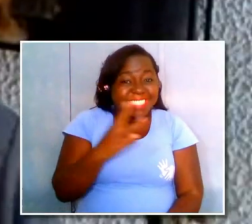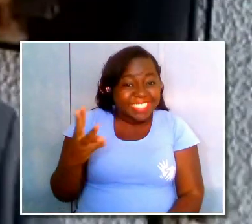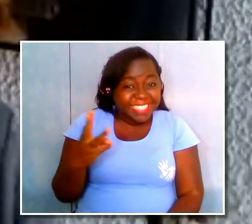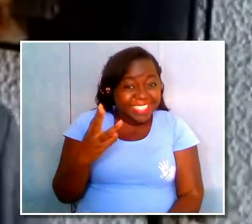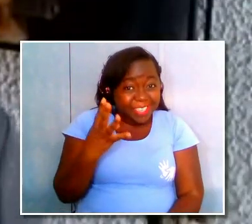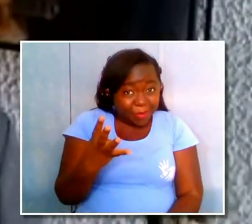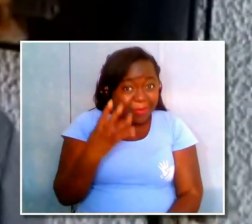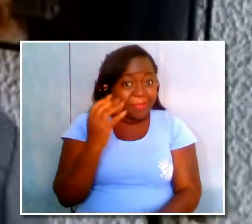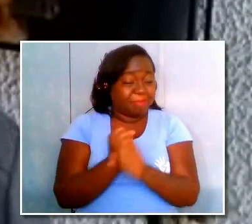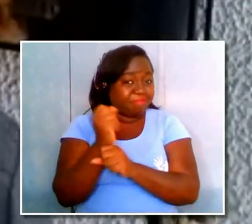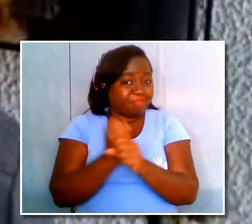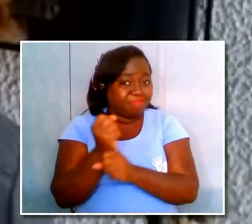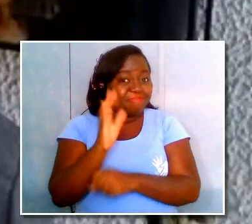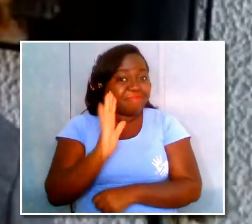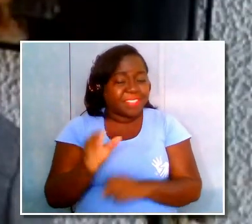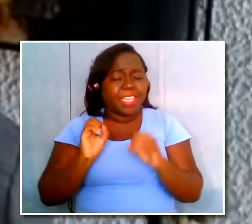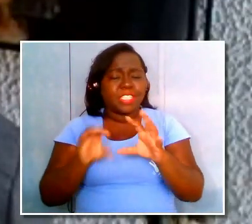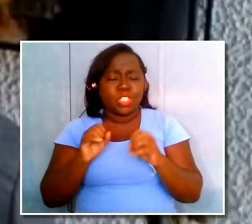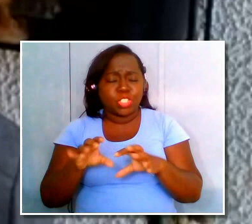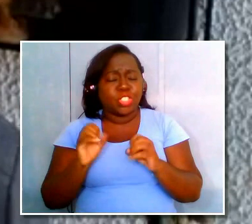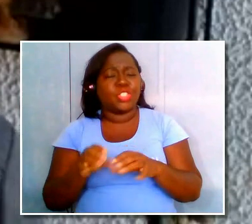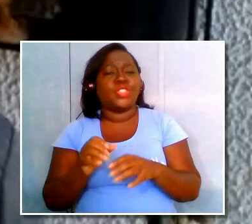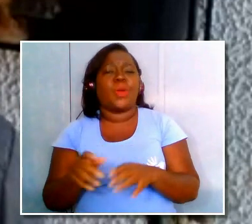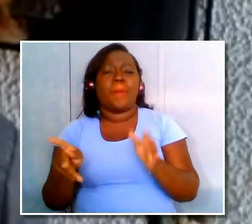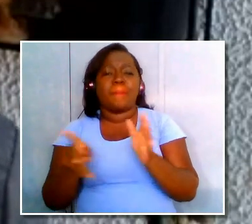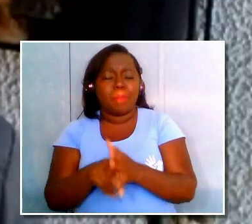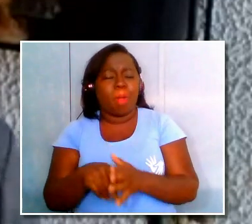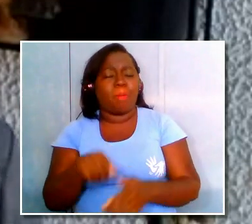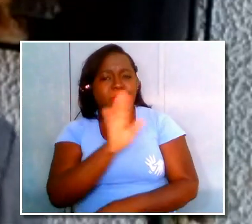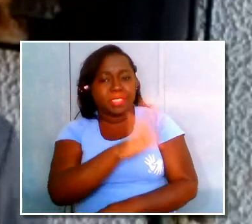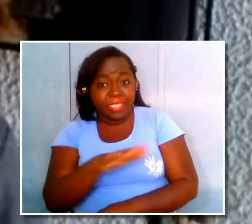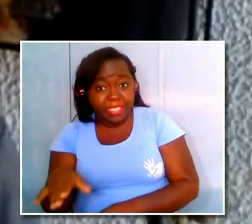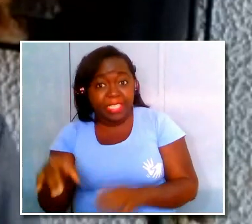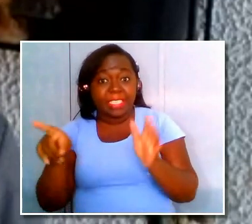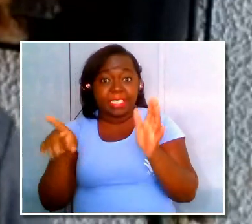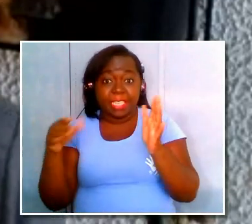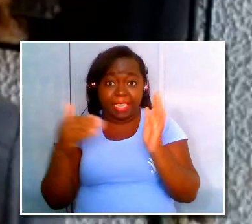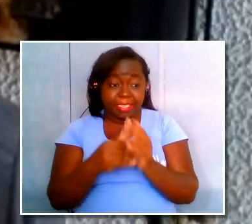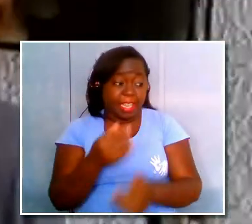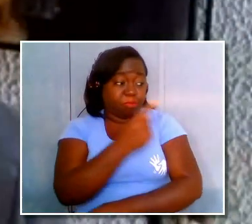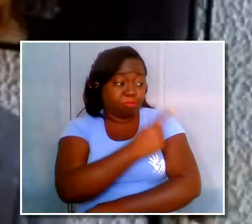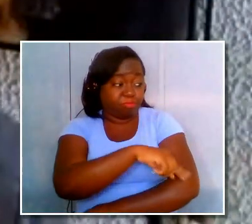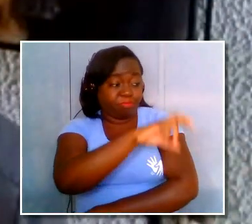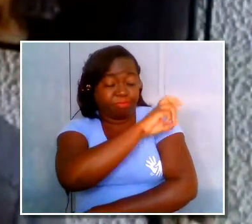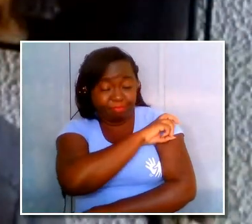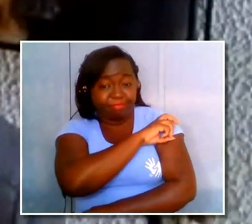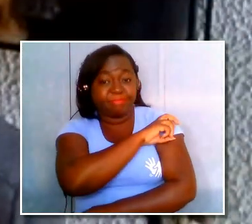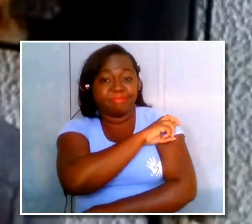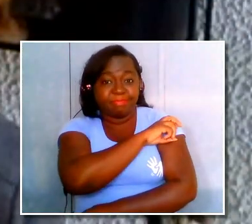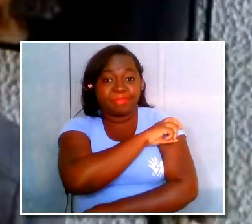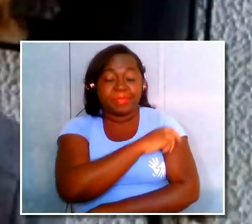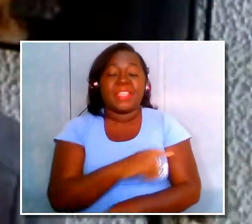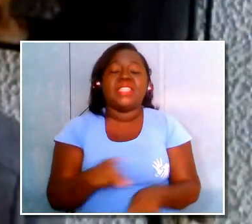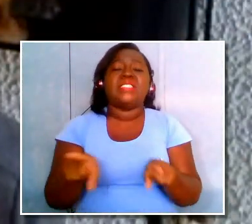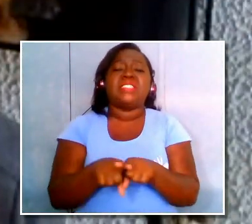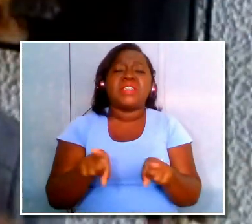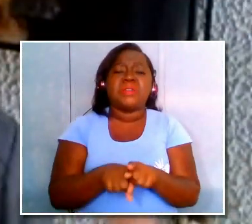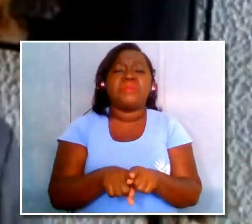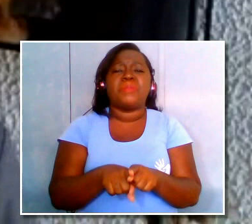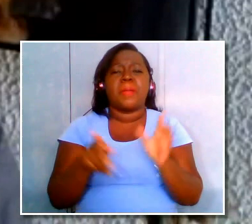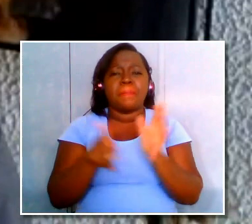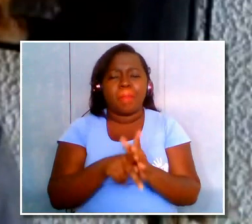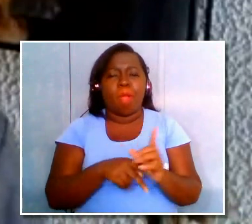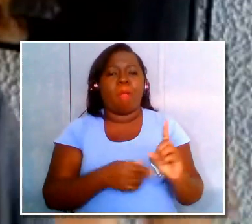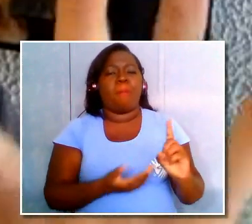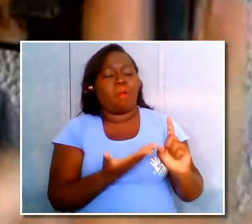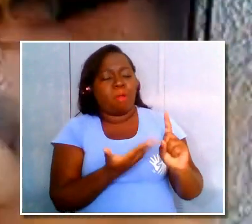Já lecionou em vários segmentos da educação infantil ao quinto ano do ensino fundamental, passando também pela educação de jovens e